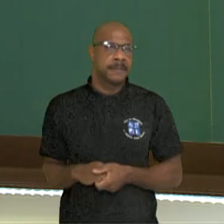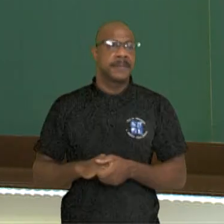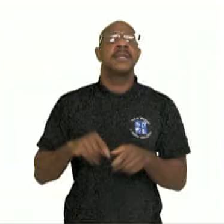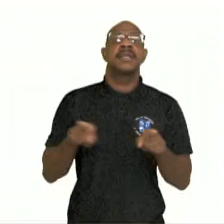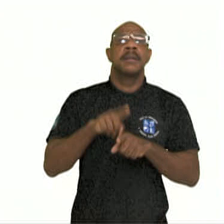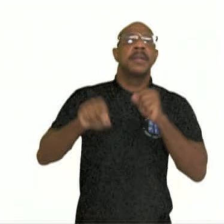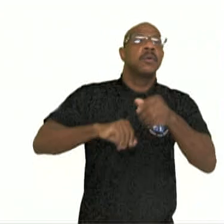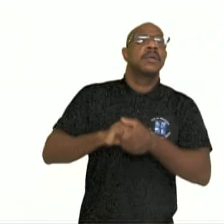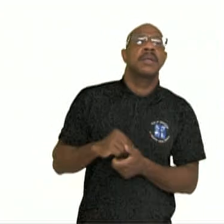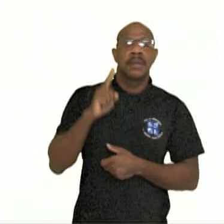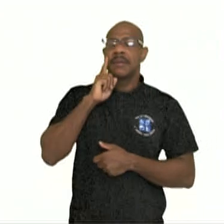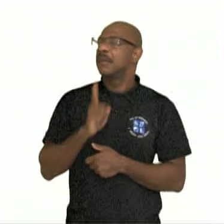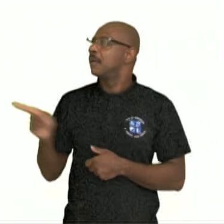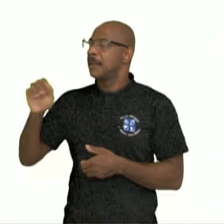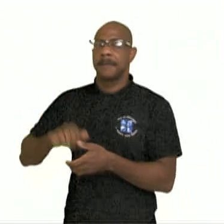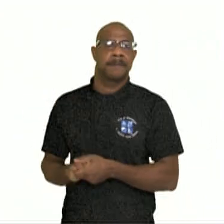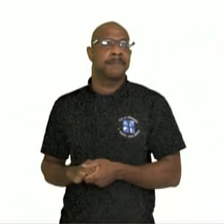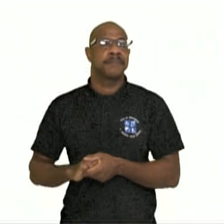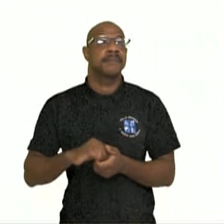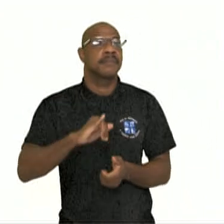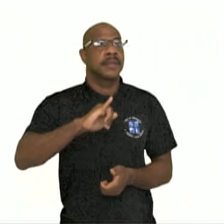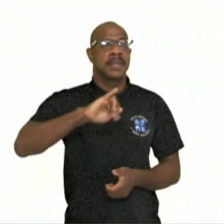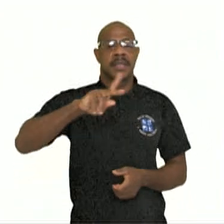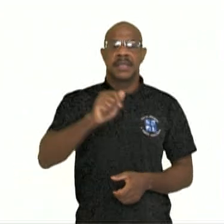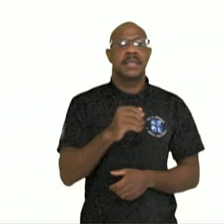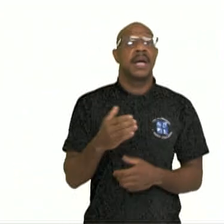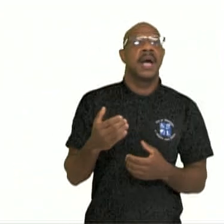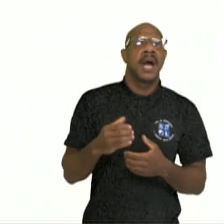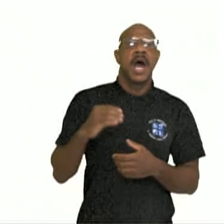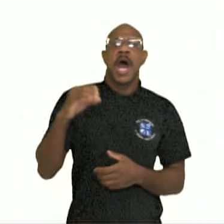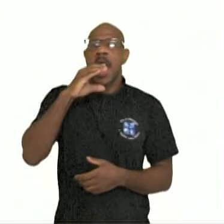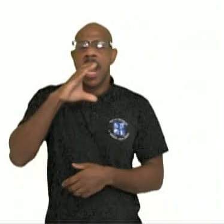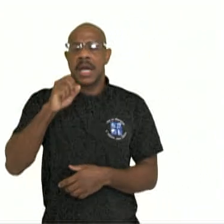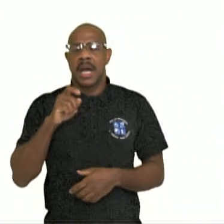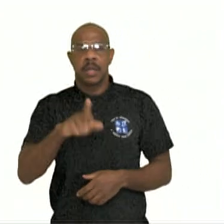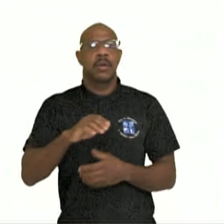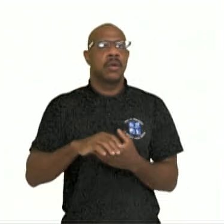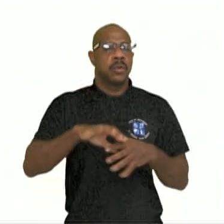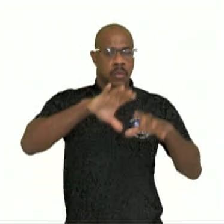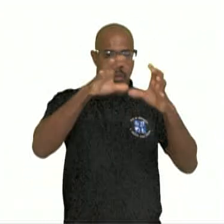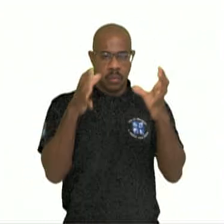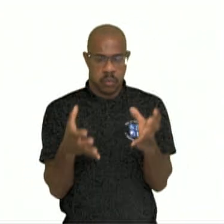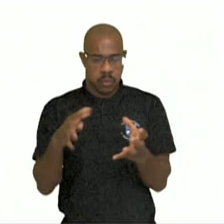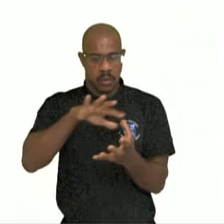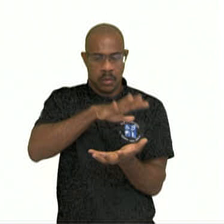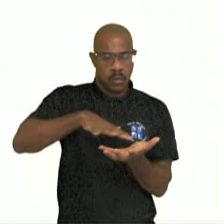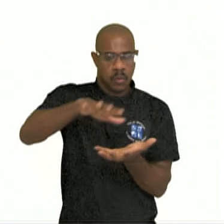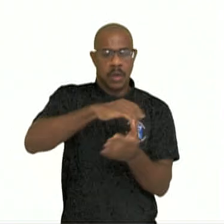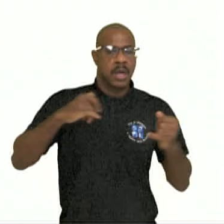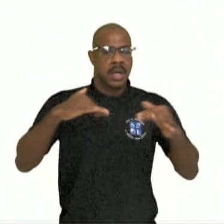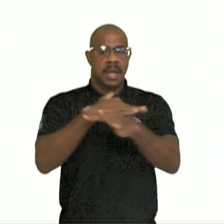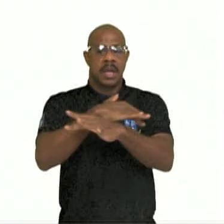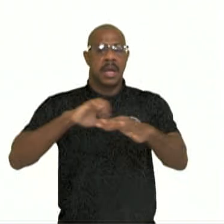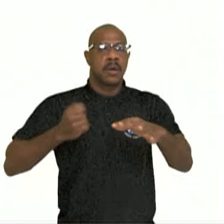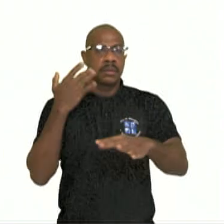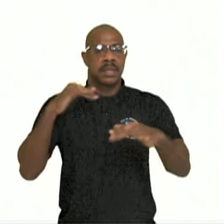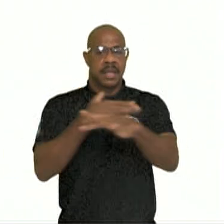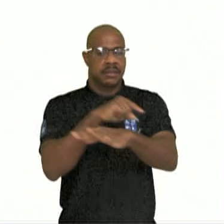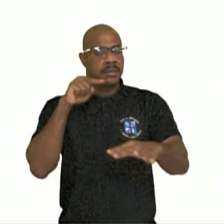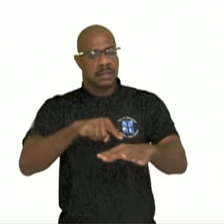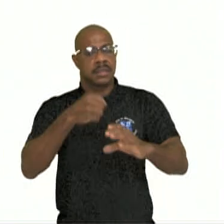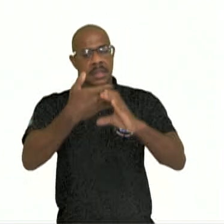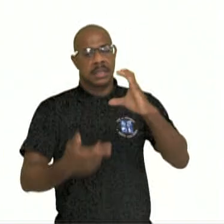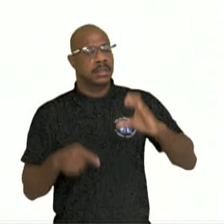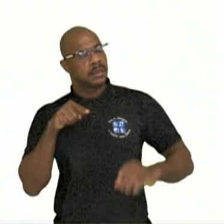mesma forma que as ilhas de calor, elas ocorrem principalmente em áreas urbanas e se